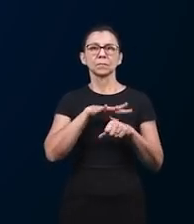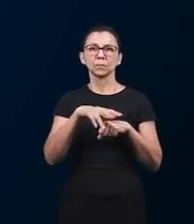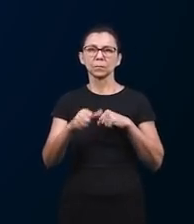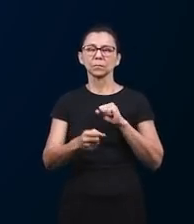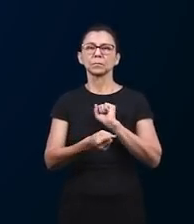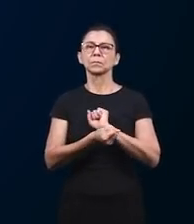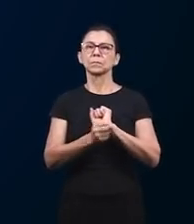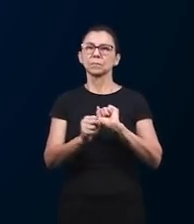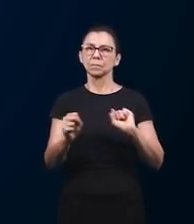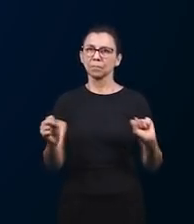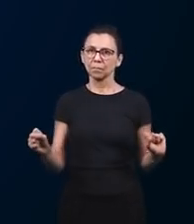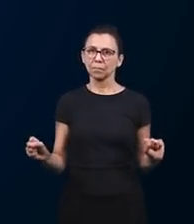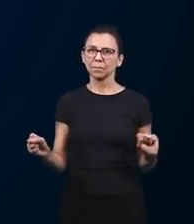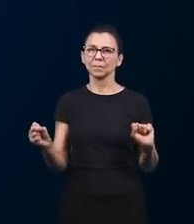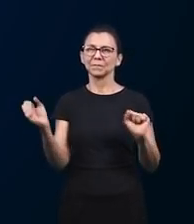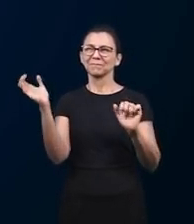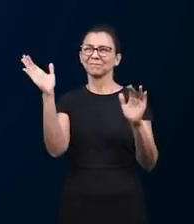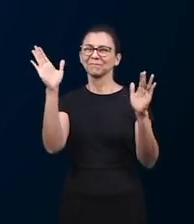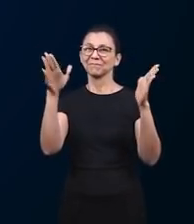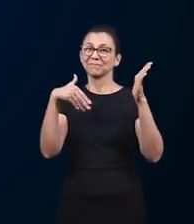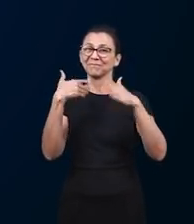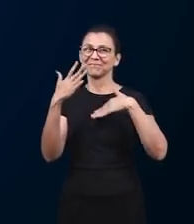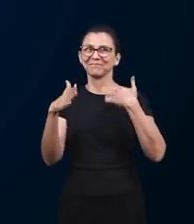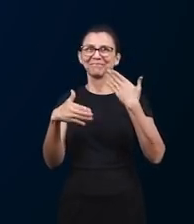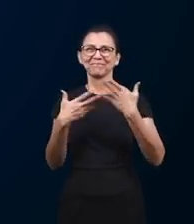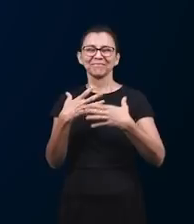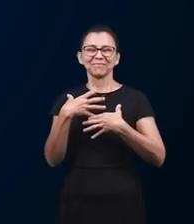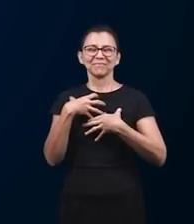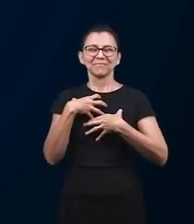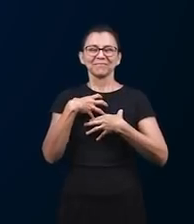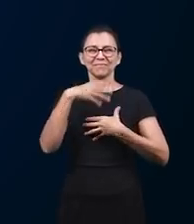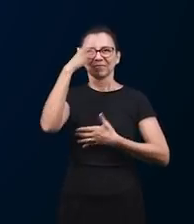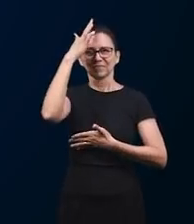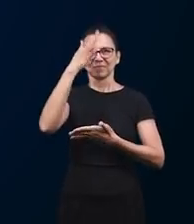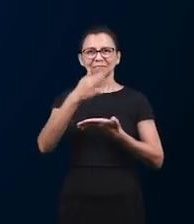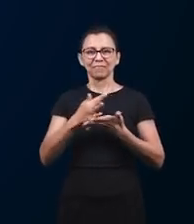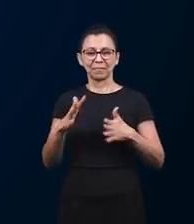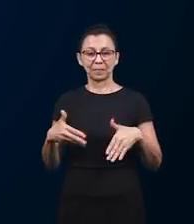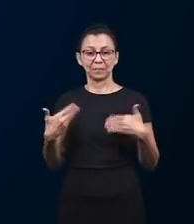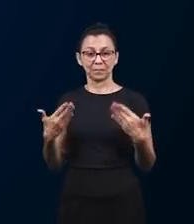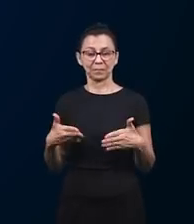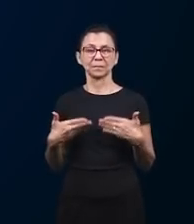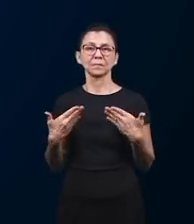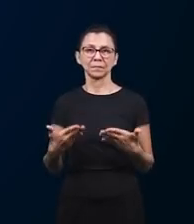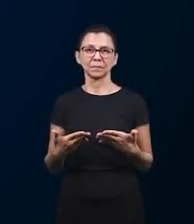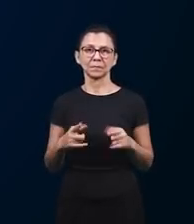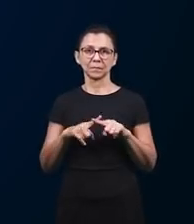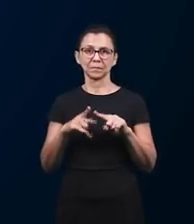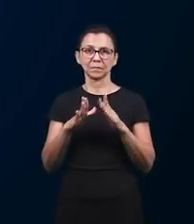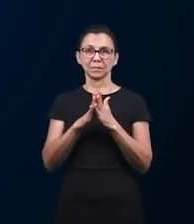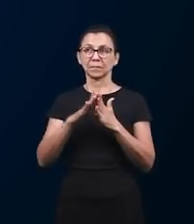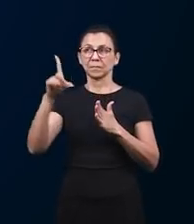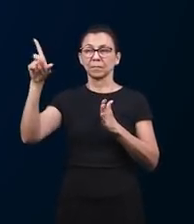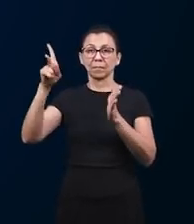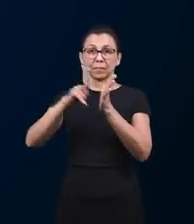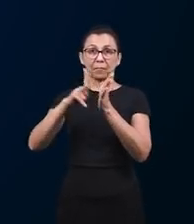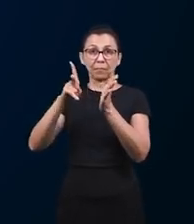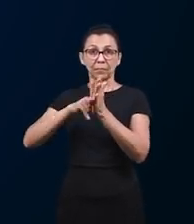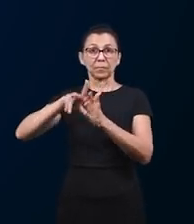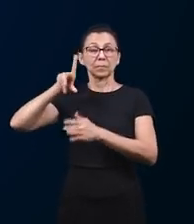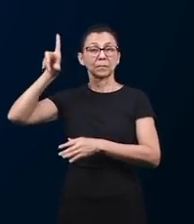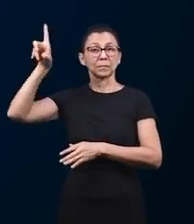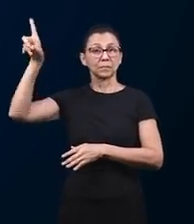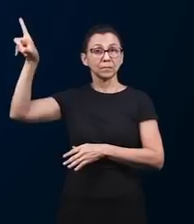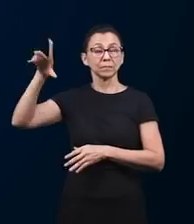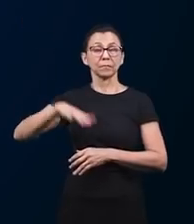ela cura, ela liberta, ela traz alegria, ela nos enche de fé, nos enche de ânimo. Mas é a palavra de Deus.